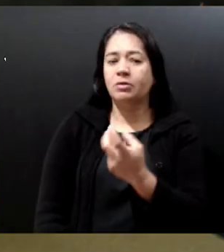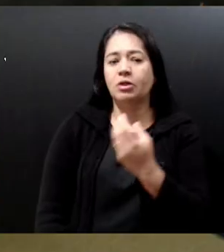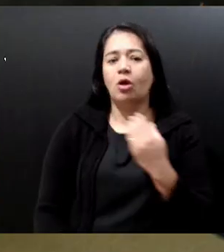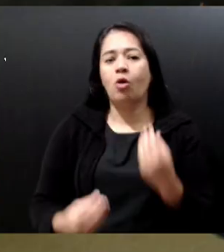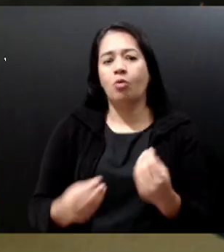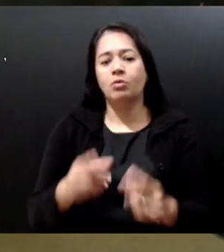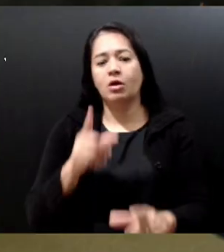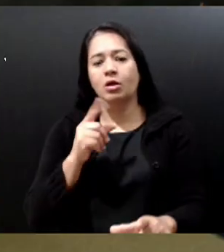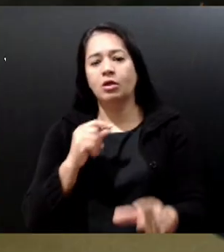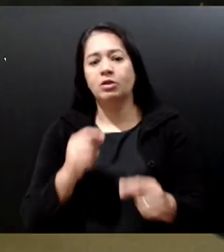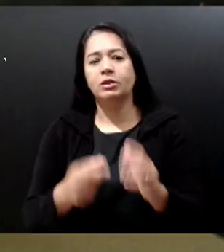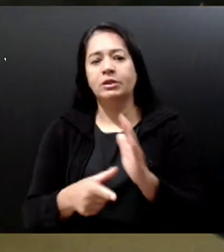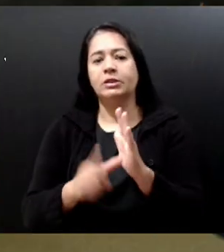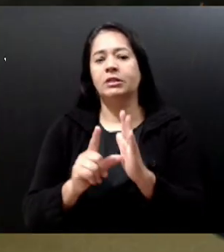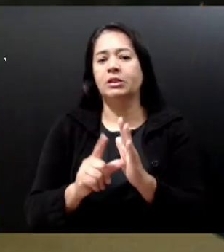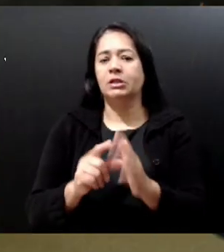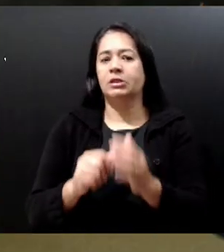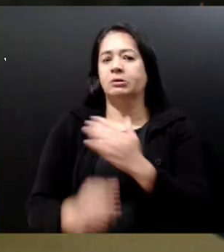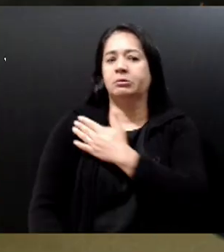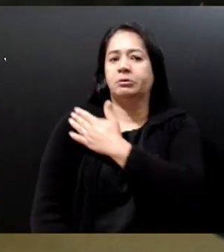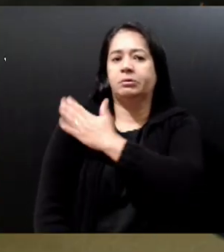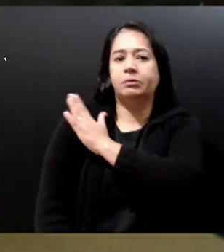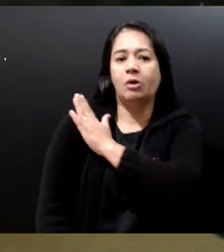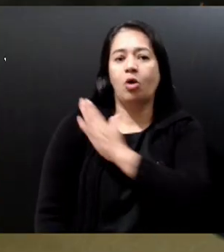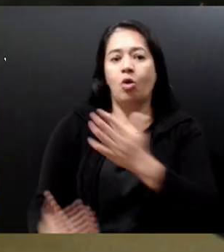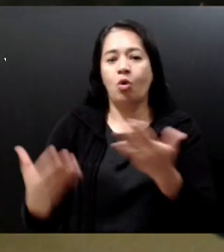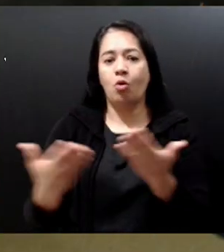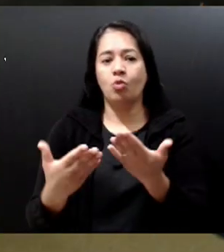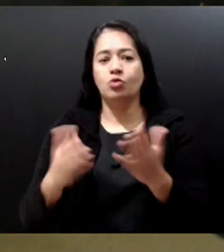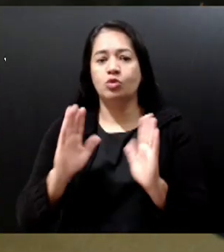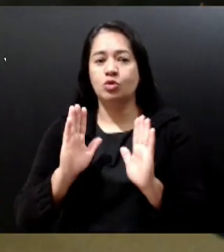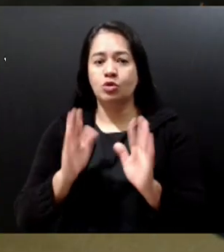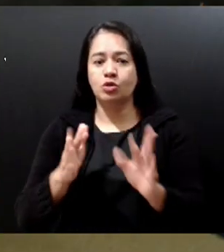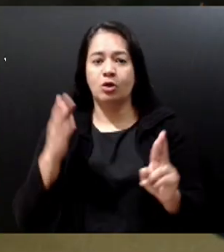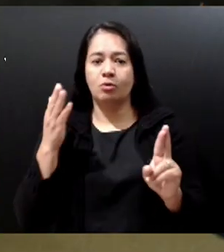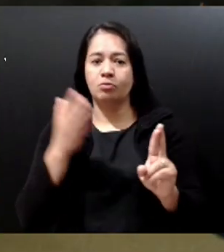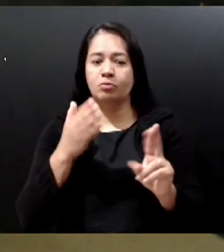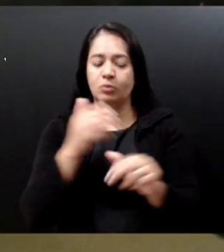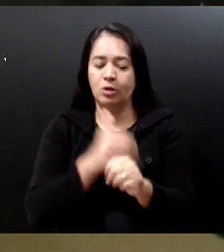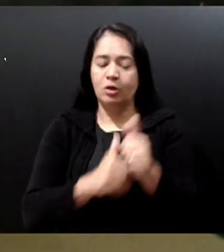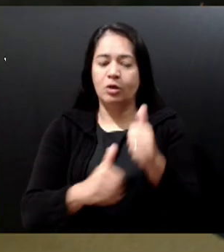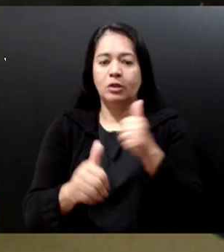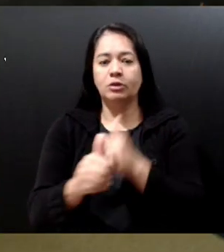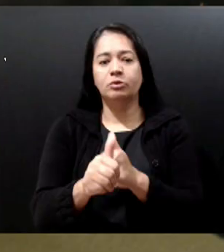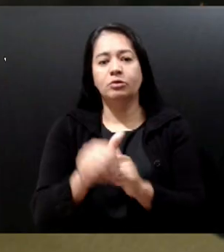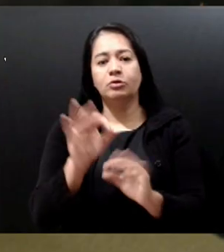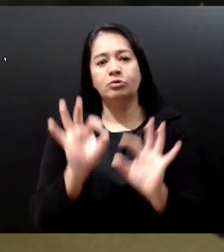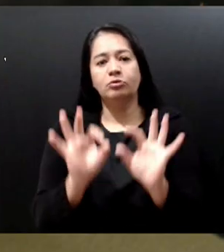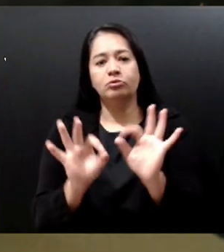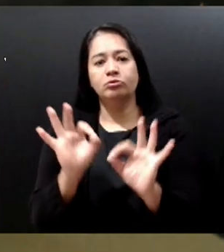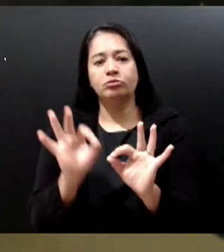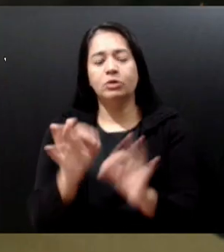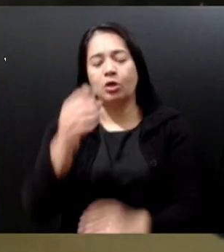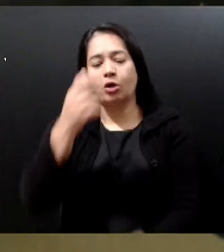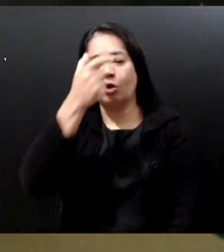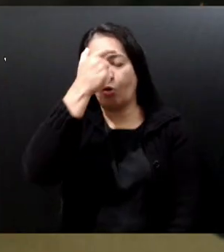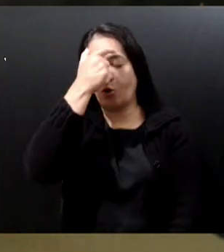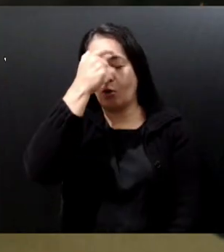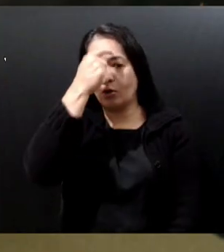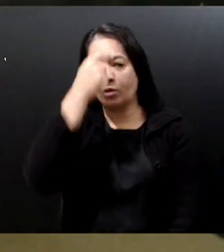preconceito, hoje ela já representa autonomia e um planejamento consciente de vida, mas claro, também vem